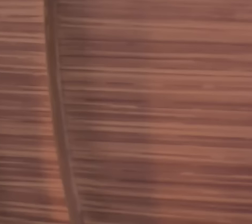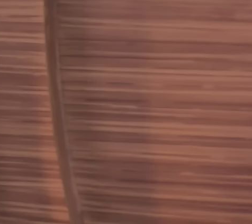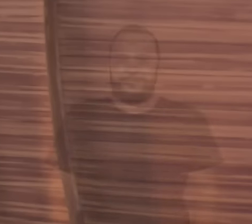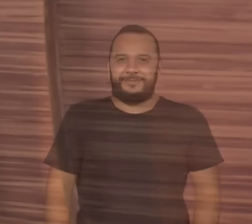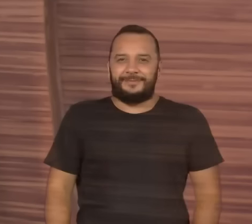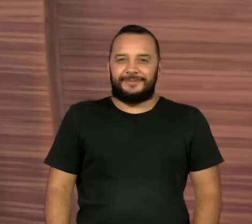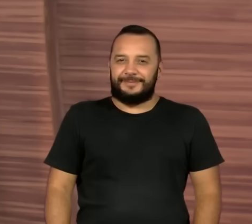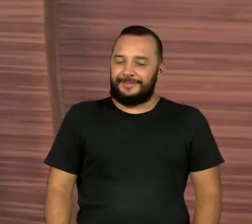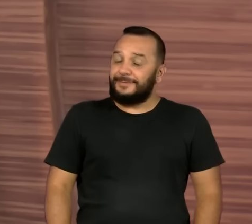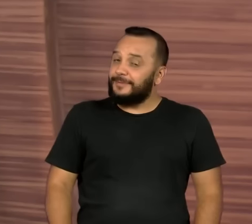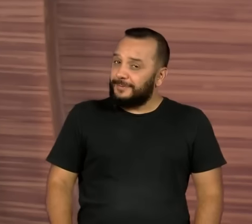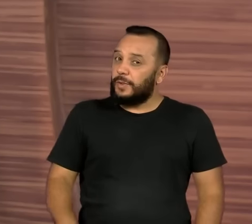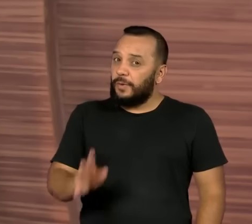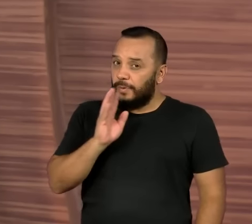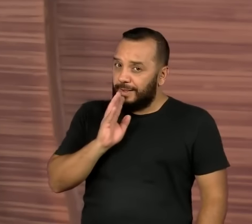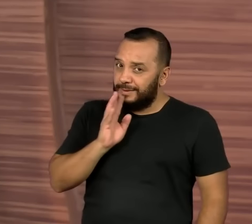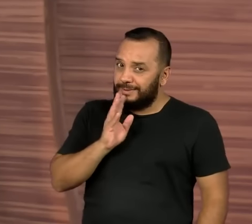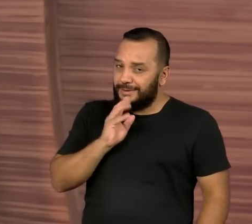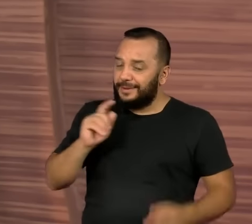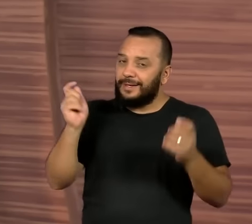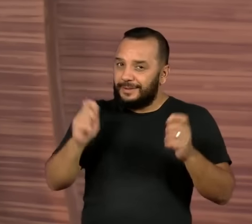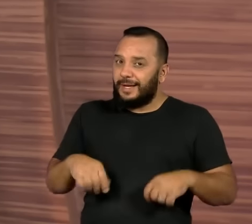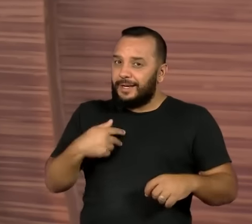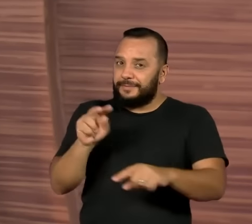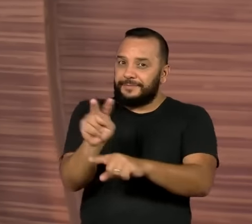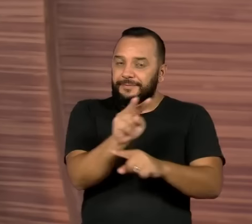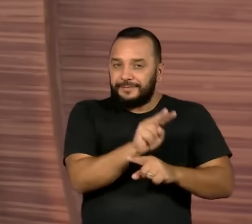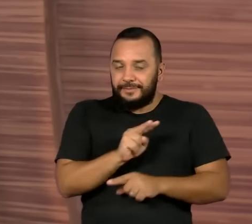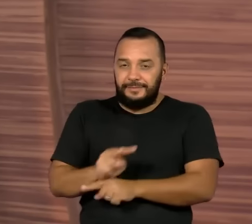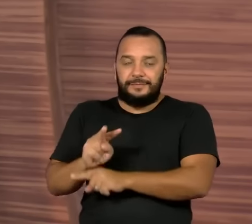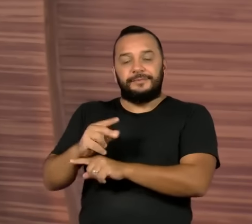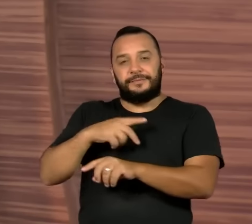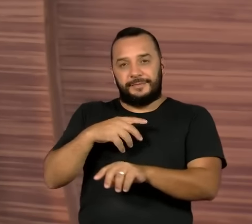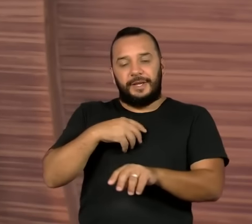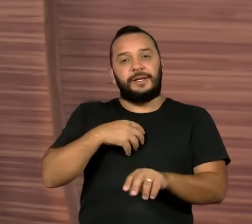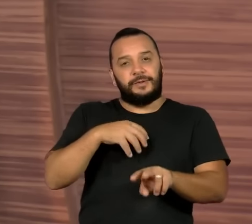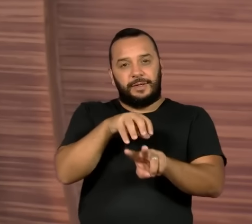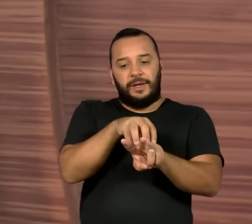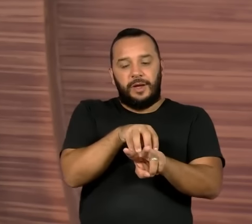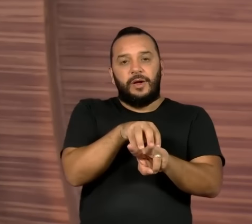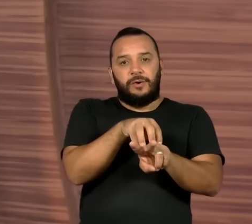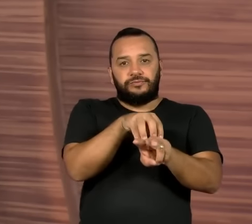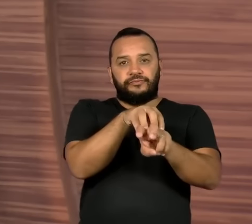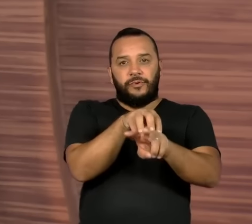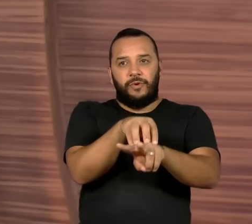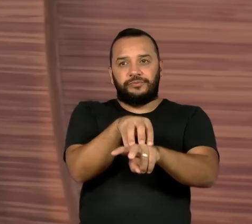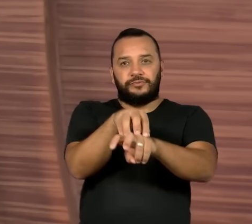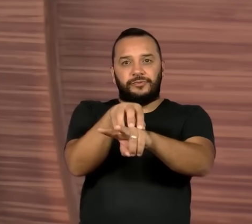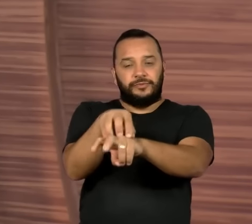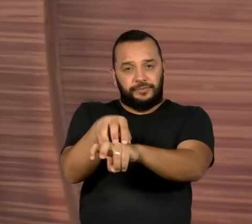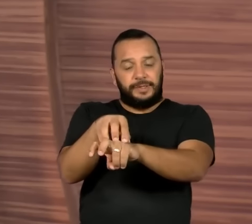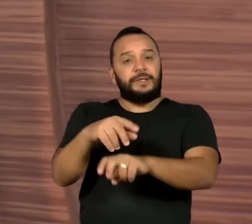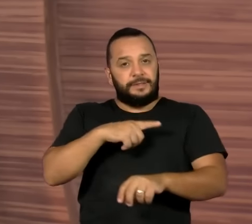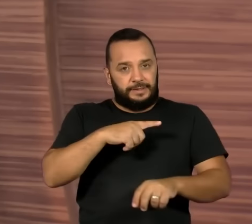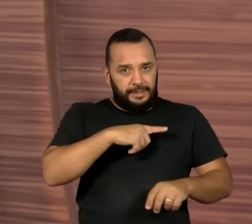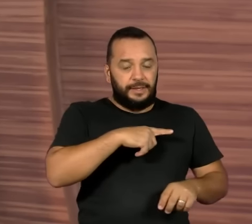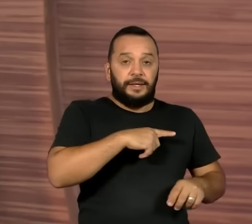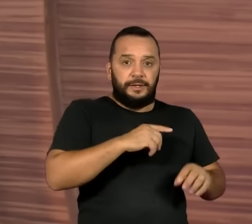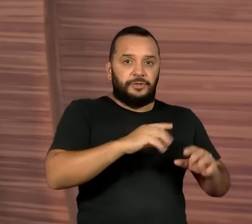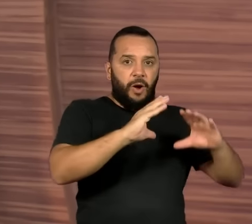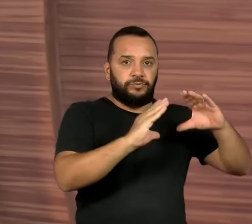Conhecer para preservar a biodiversidade. Os moluscos ajudam a equilibrar ambientes marinhos, terrestres